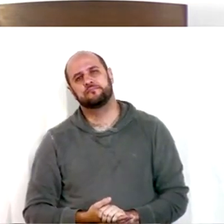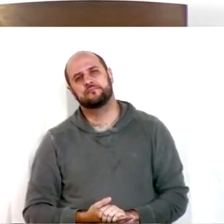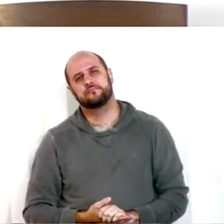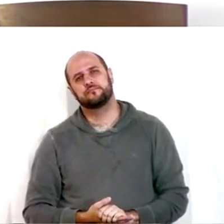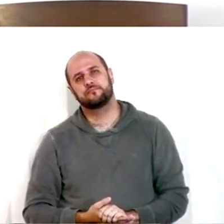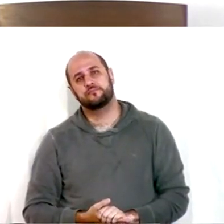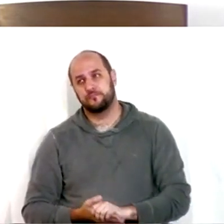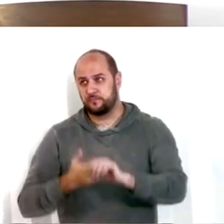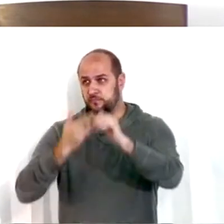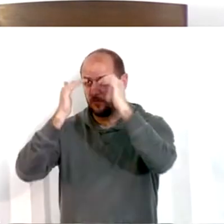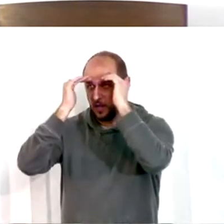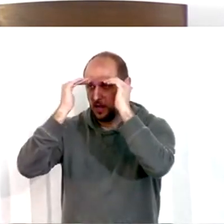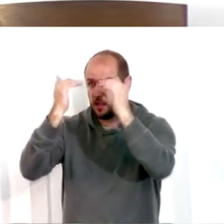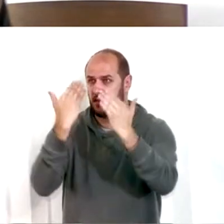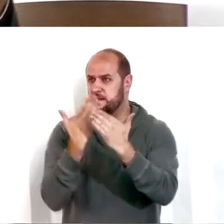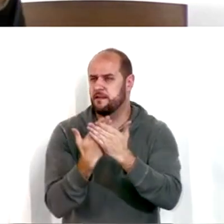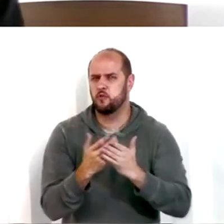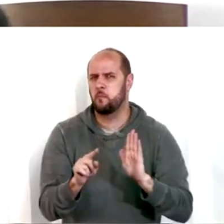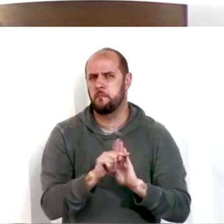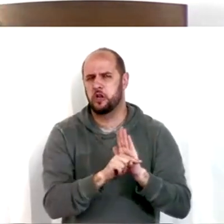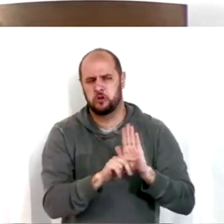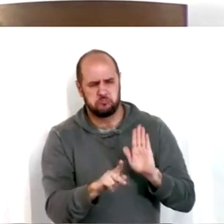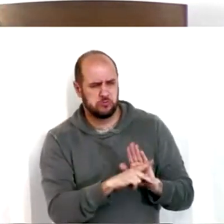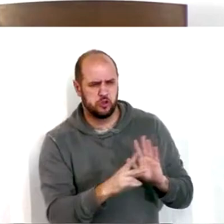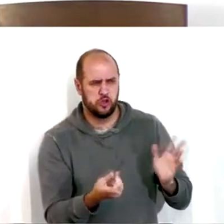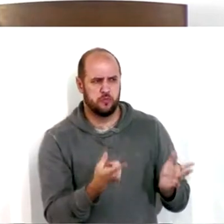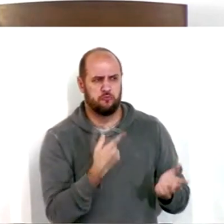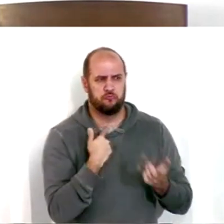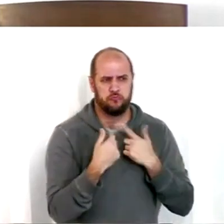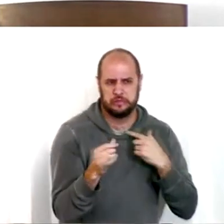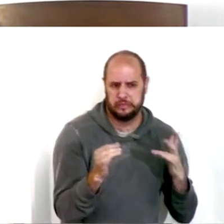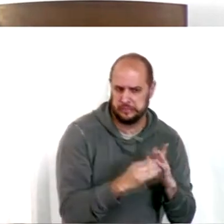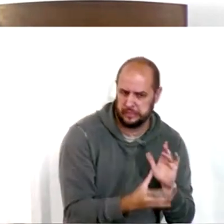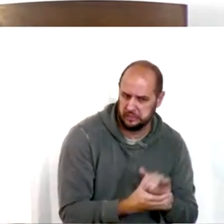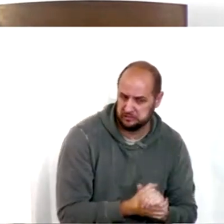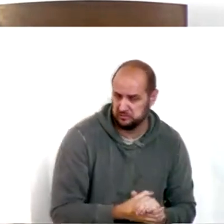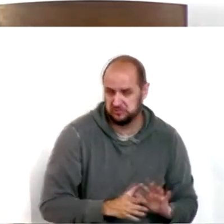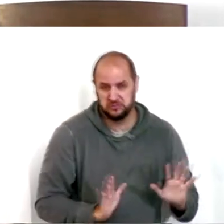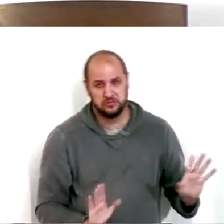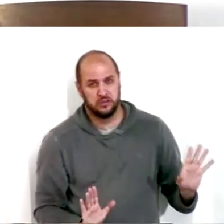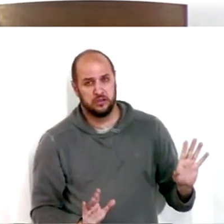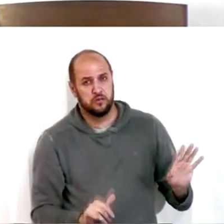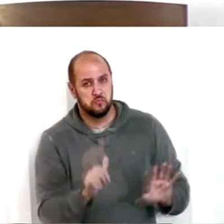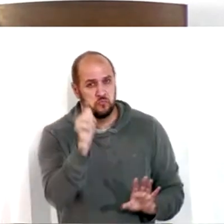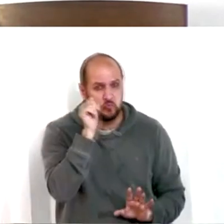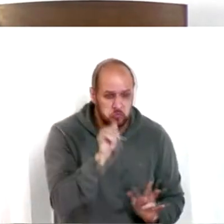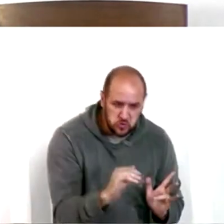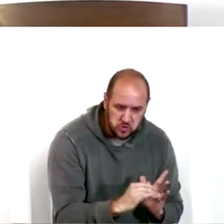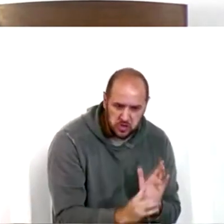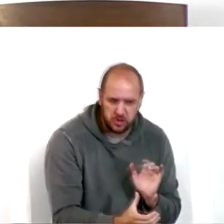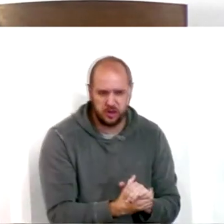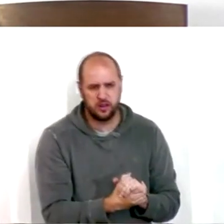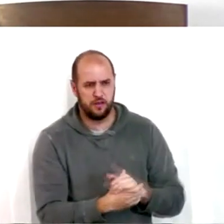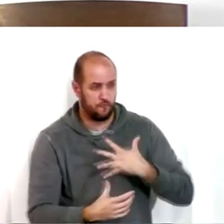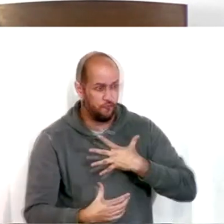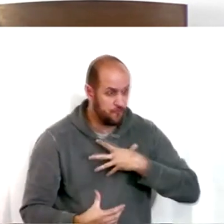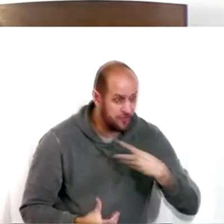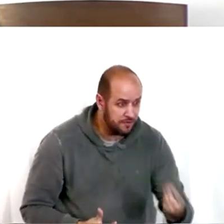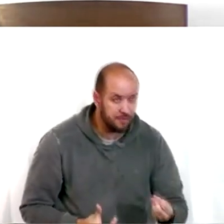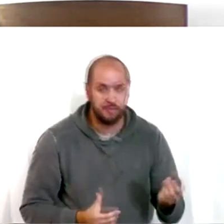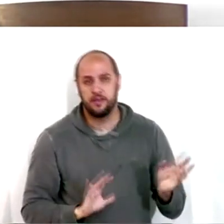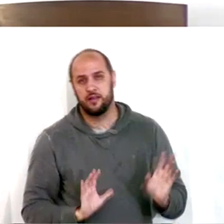Acima dos seus planos, talvez de ter um casamento, de ter uma esposa, de ter